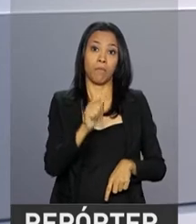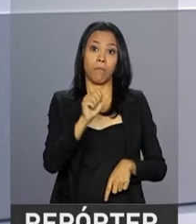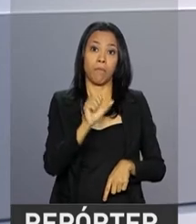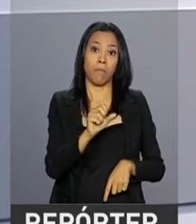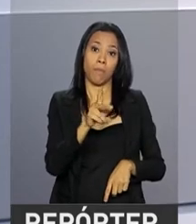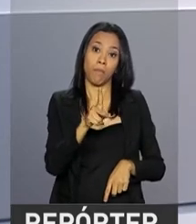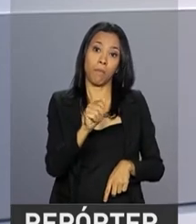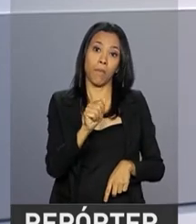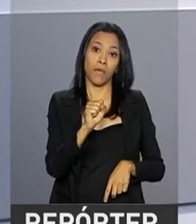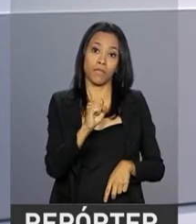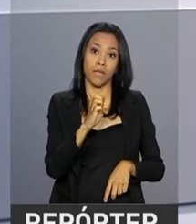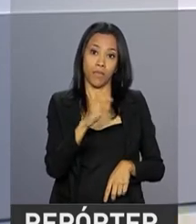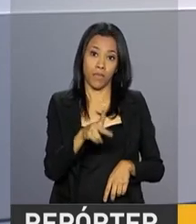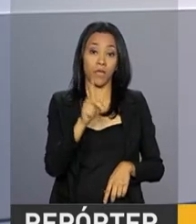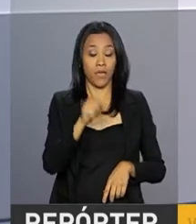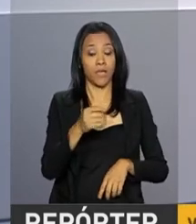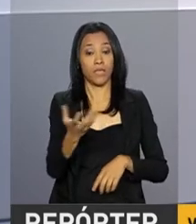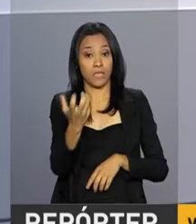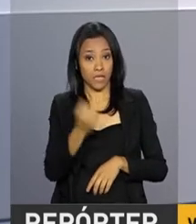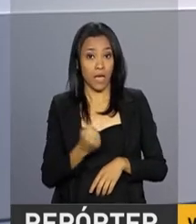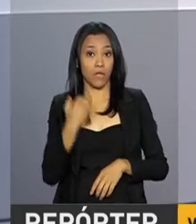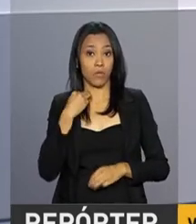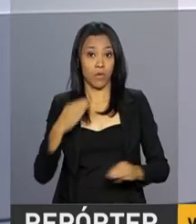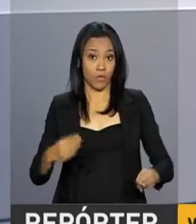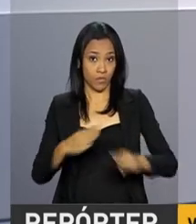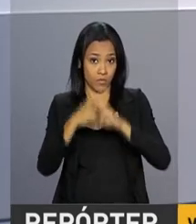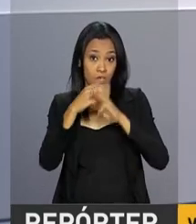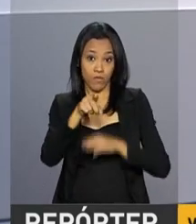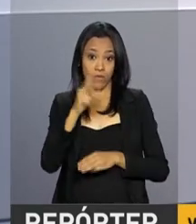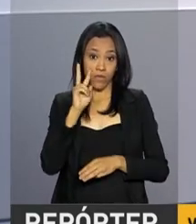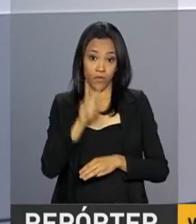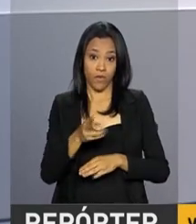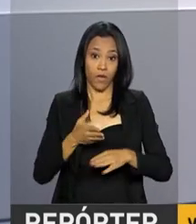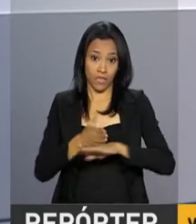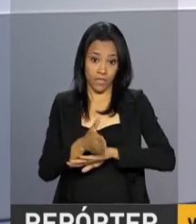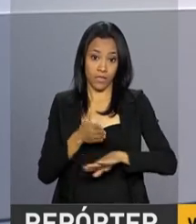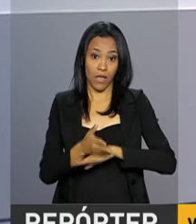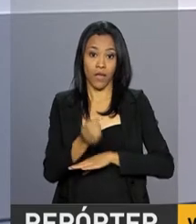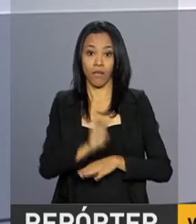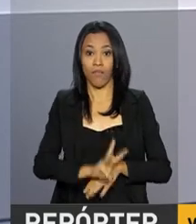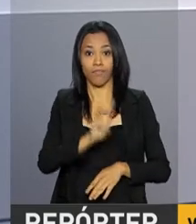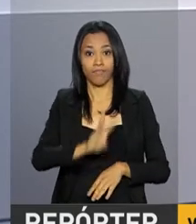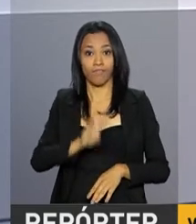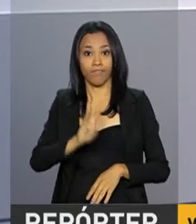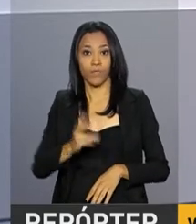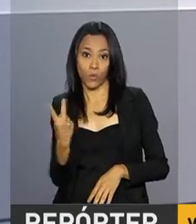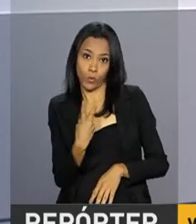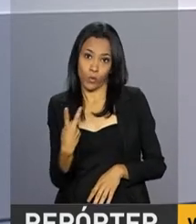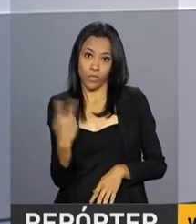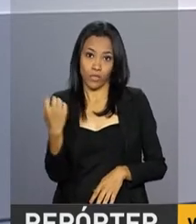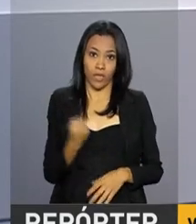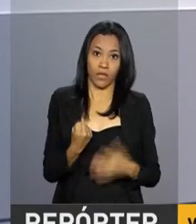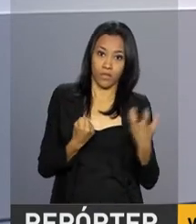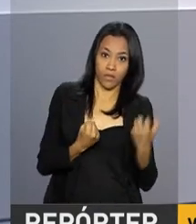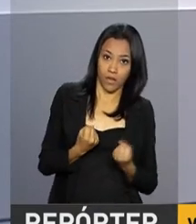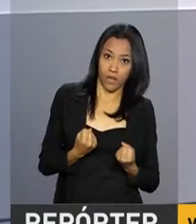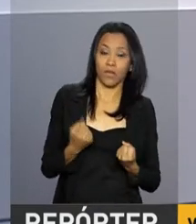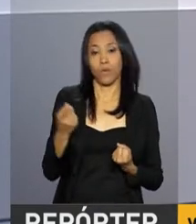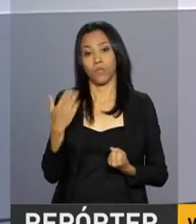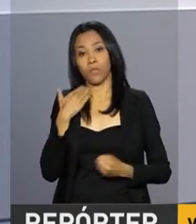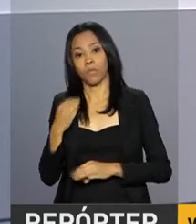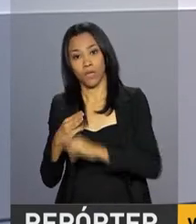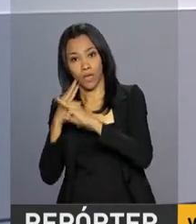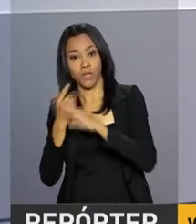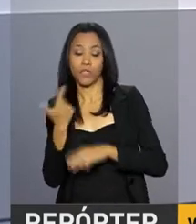nas agências do banco do brasil a gente vai colocar aqui na tela os dois sites para as consultas às cotas do pis e do pasep um site da caixa